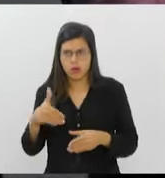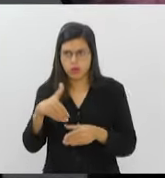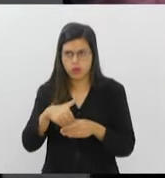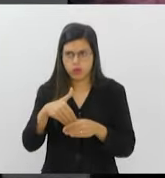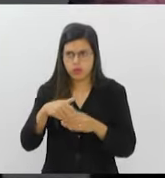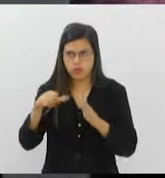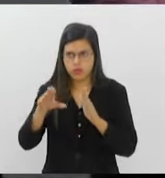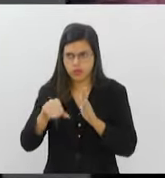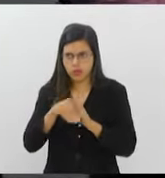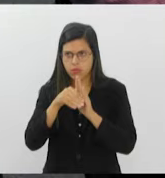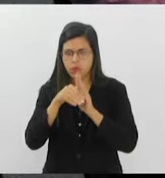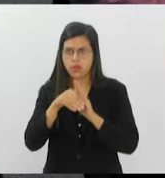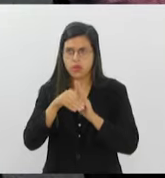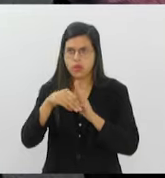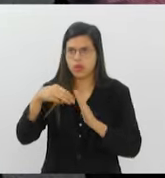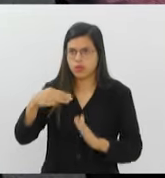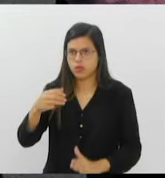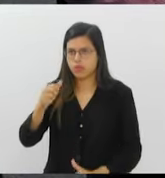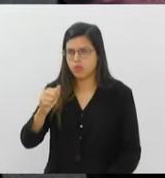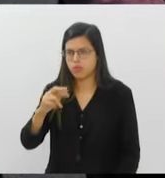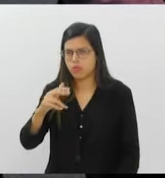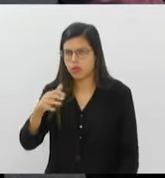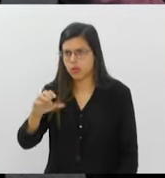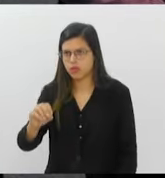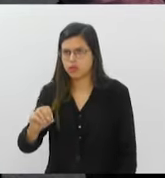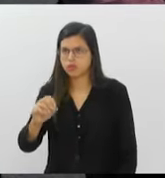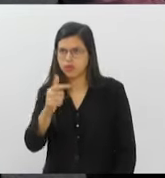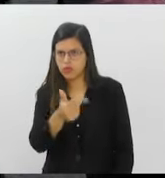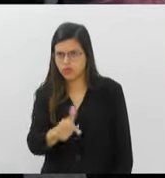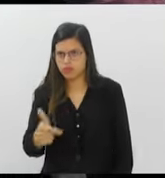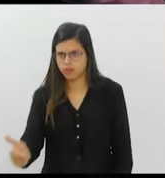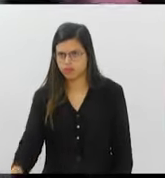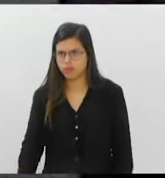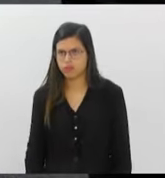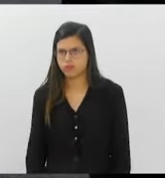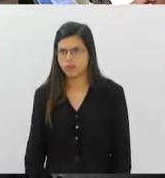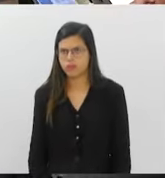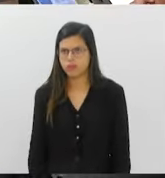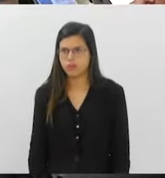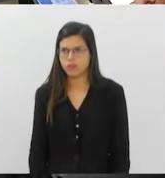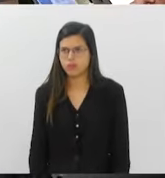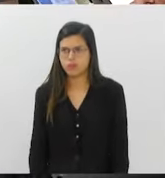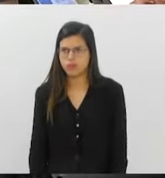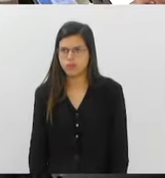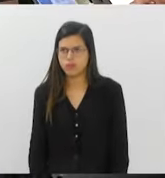do Márcio Gualberto, que seria, sim, indefinidamente. Tô aqui, Flávio.